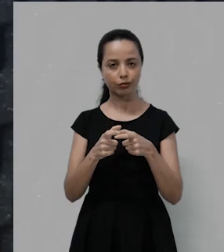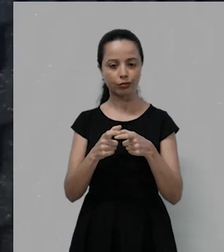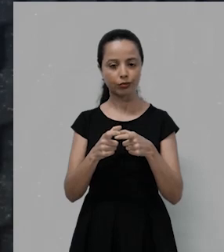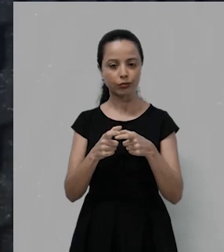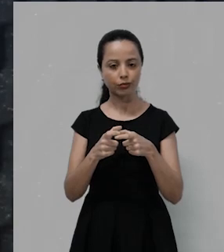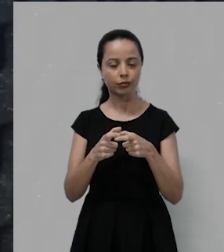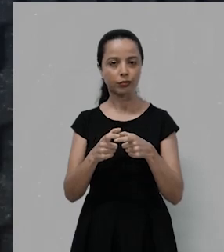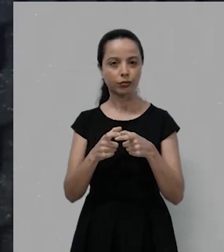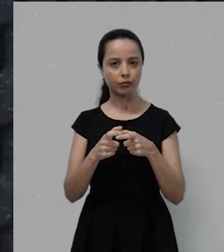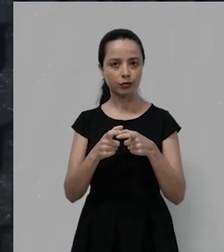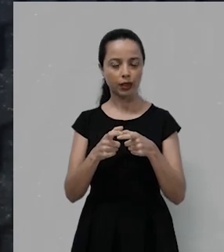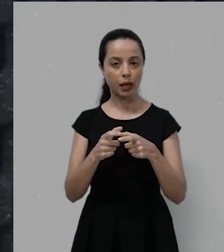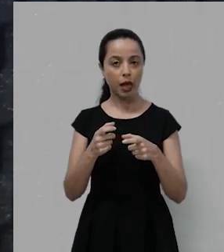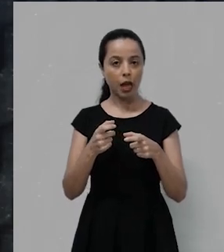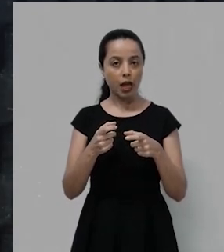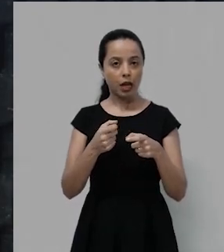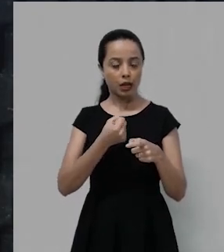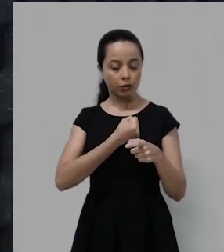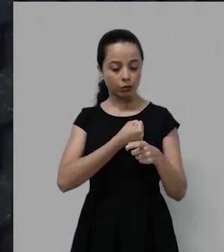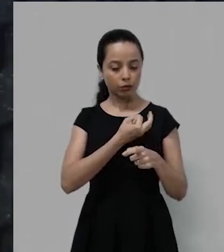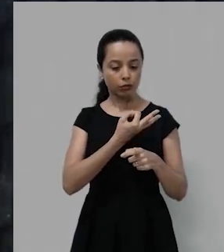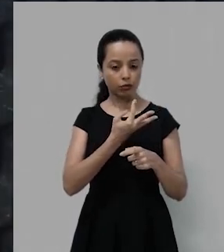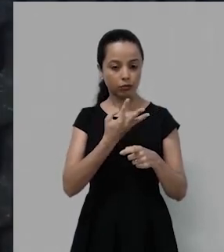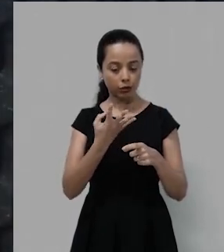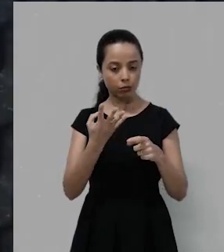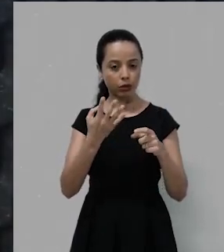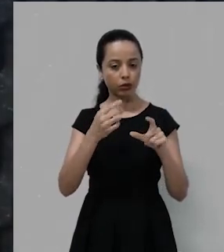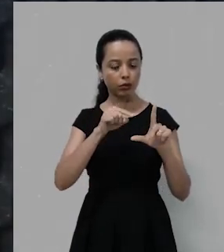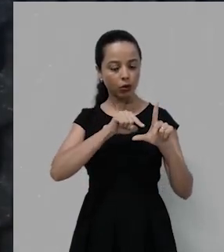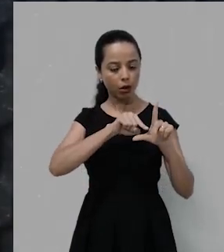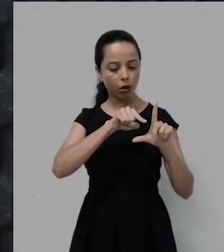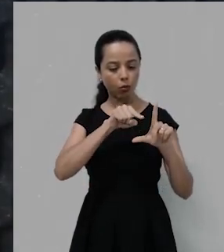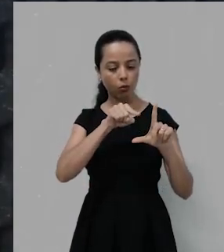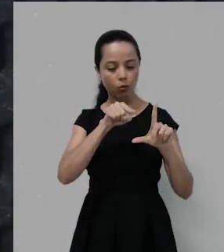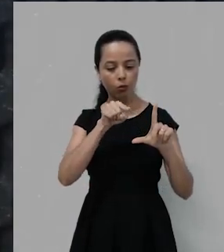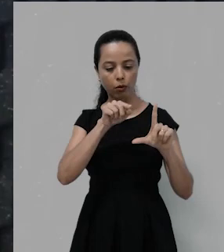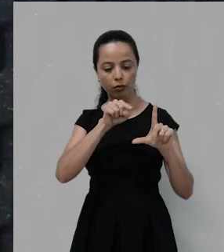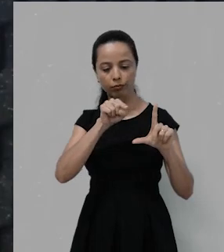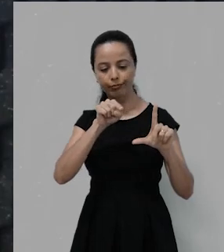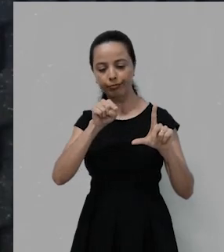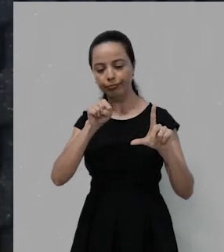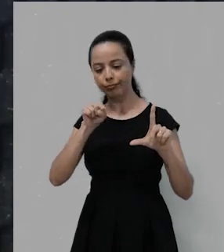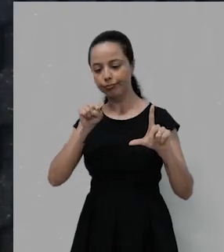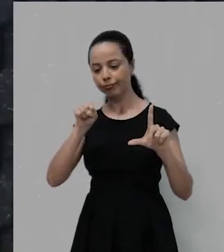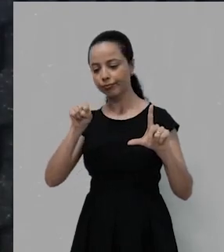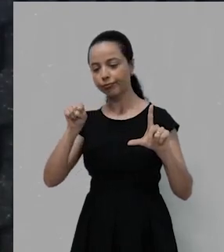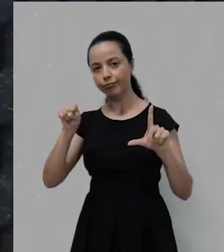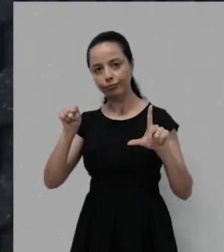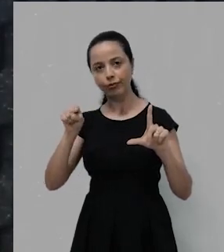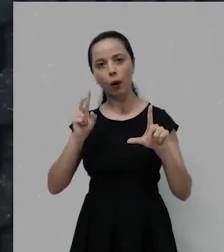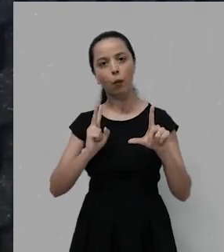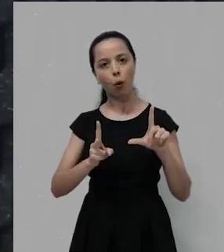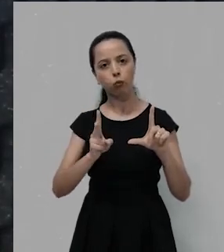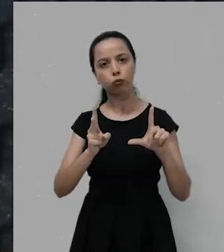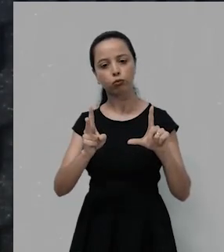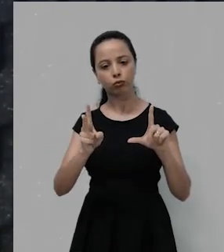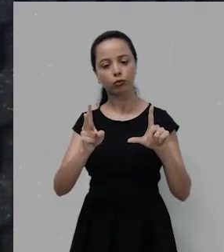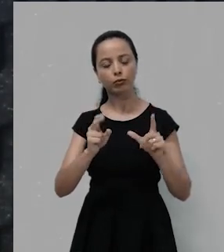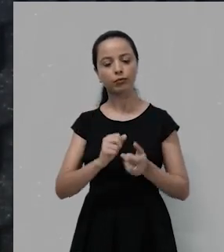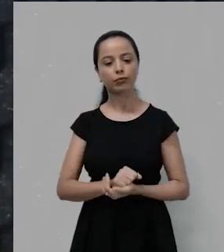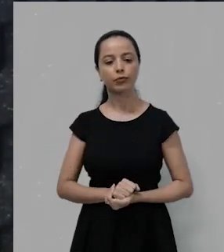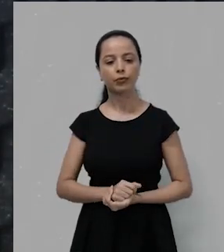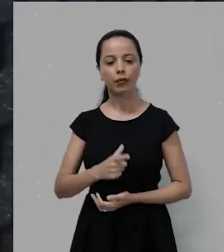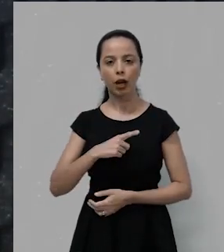o número de indivíduos vai permanecer constante ao longo do tempo. E eu até coloquei uma sugestão